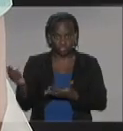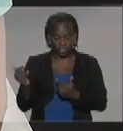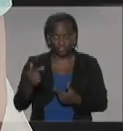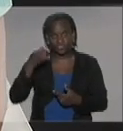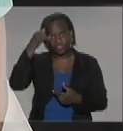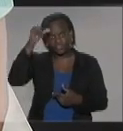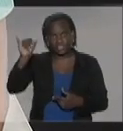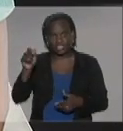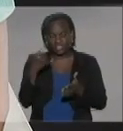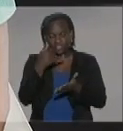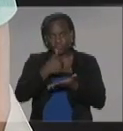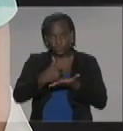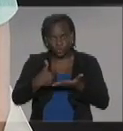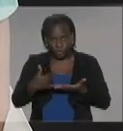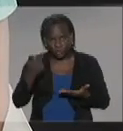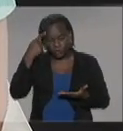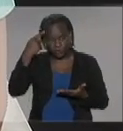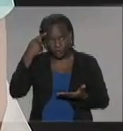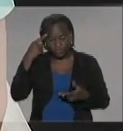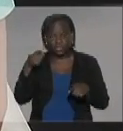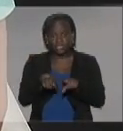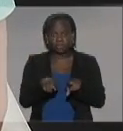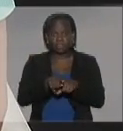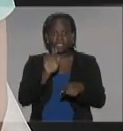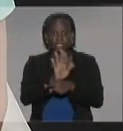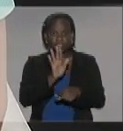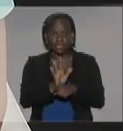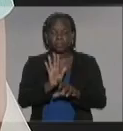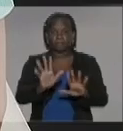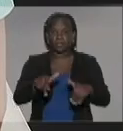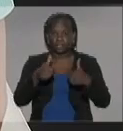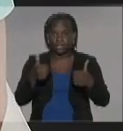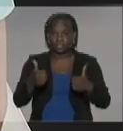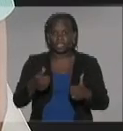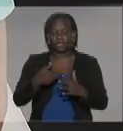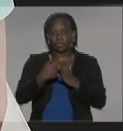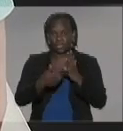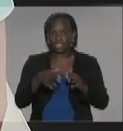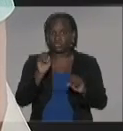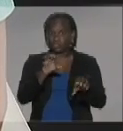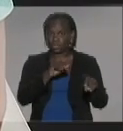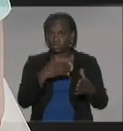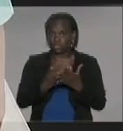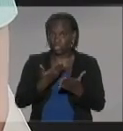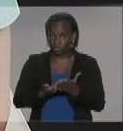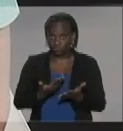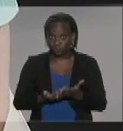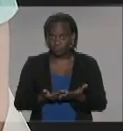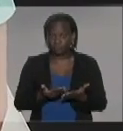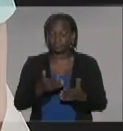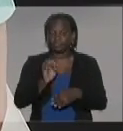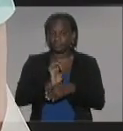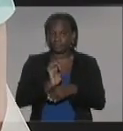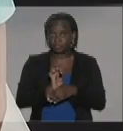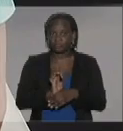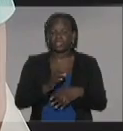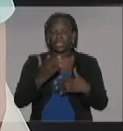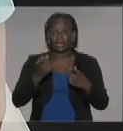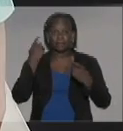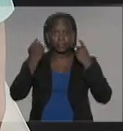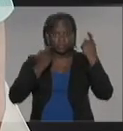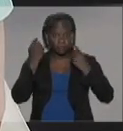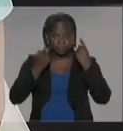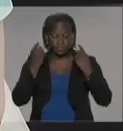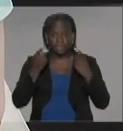a juventude do vício das drogas e atuar em defesa da melhoria na qualidade da educação no Estado. Essas são algumas